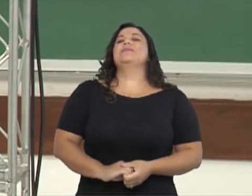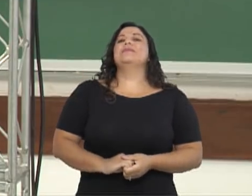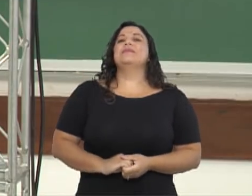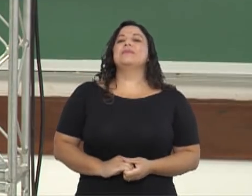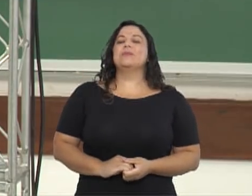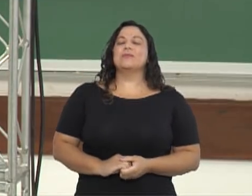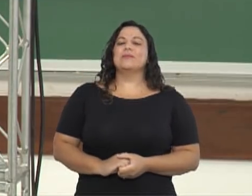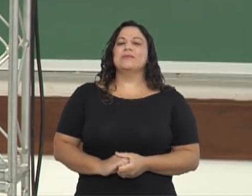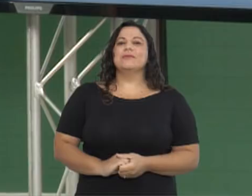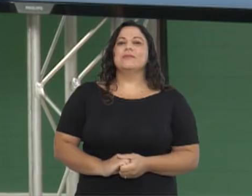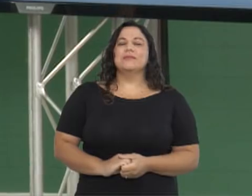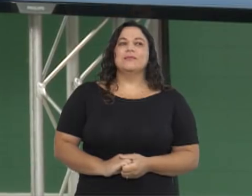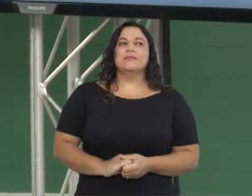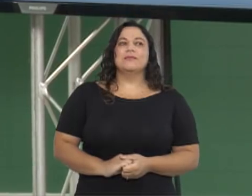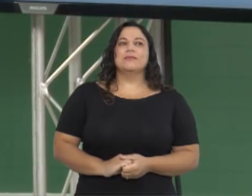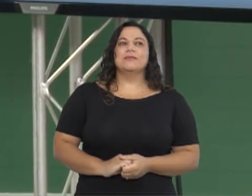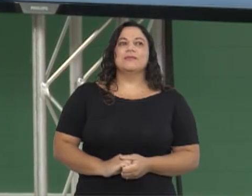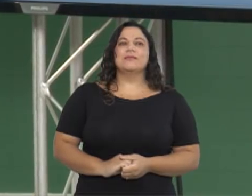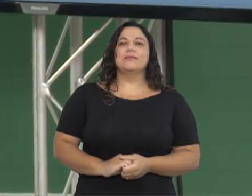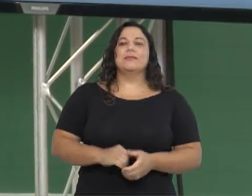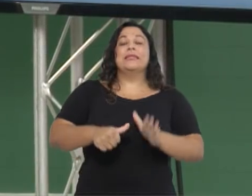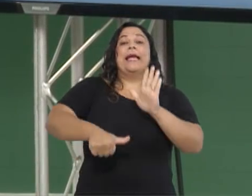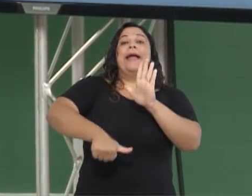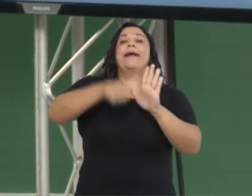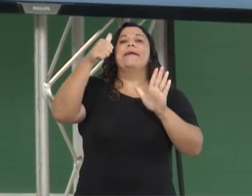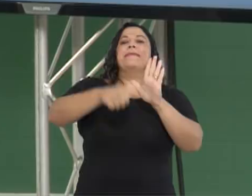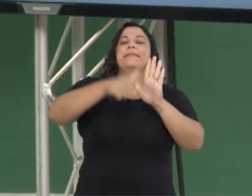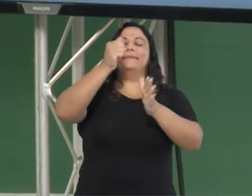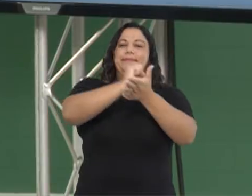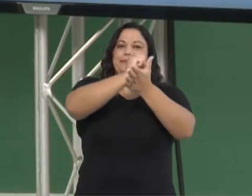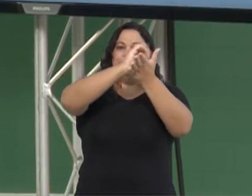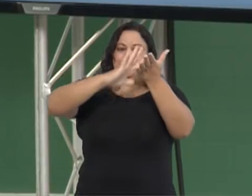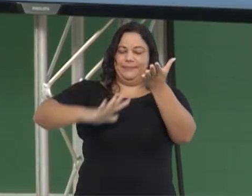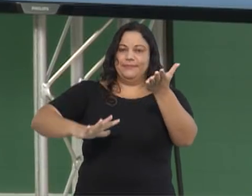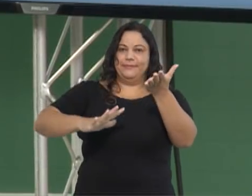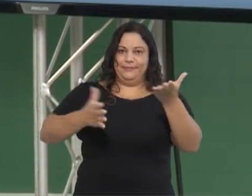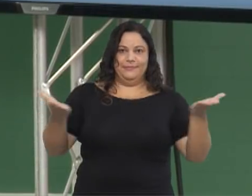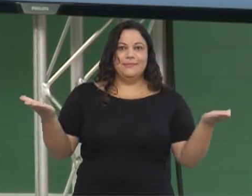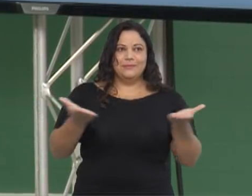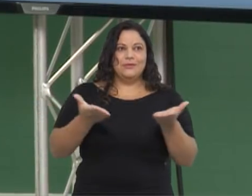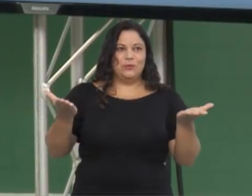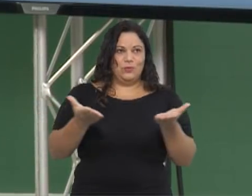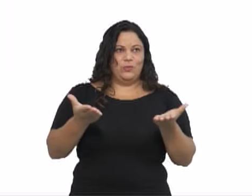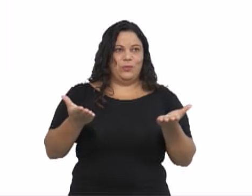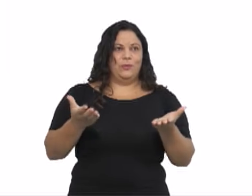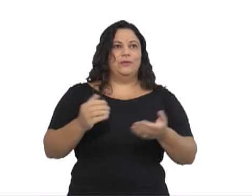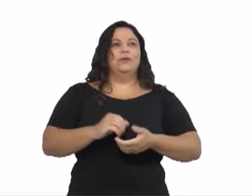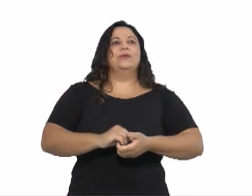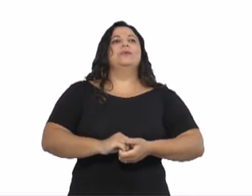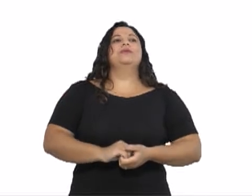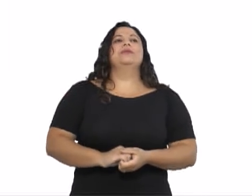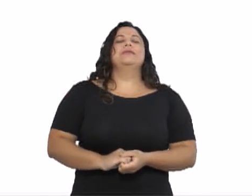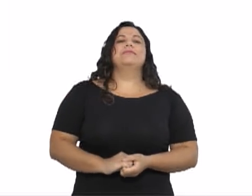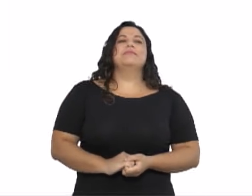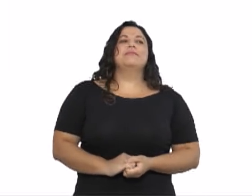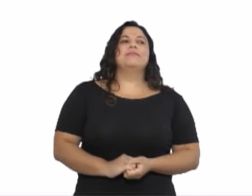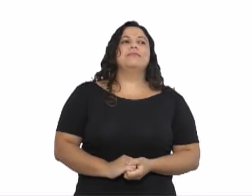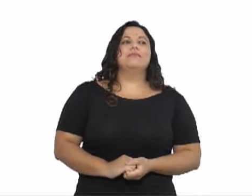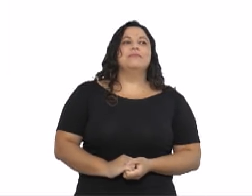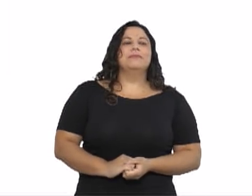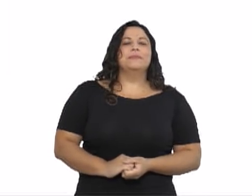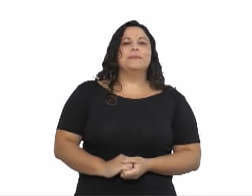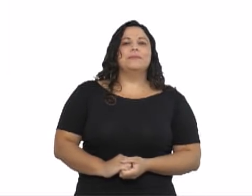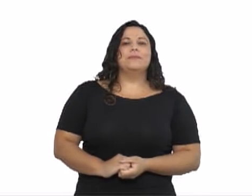Primeira atividade de hoje, para nós fazermos aquele aquecimento, vem uma Reading Comprehension. Então, é